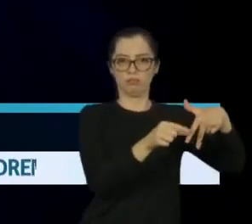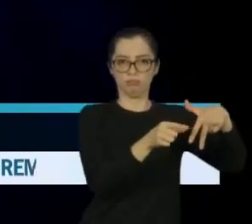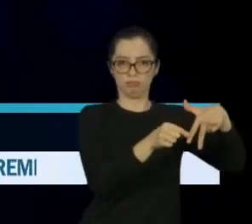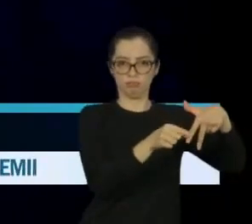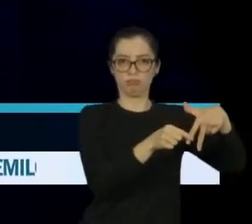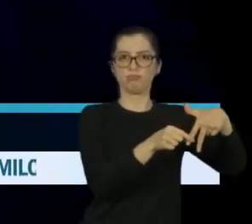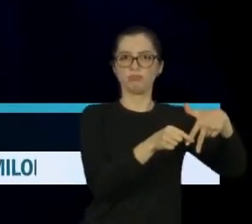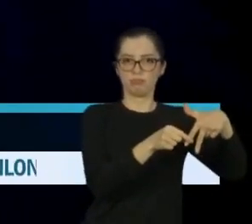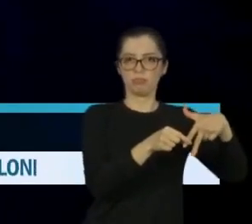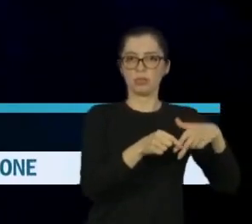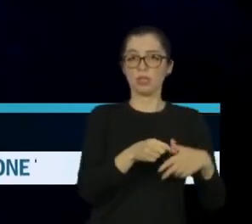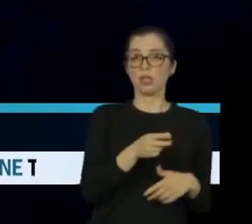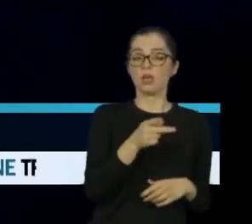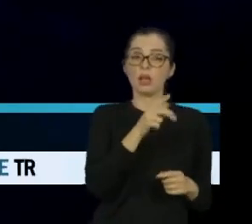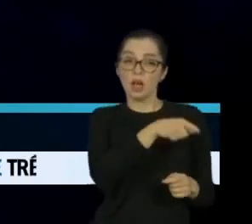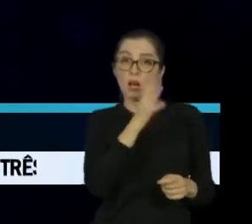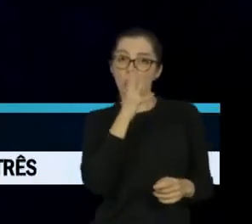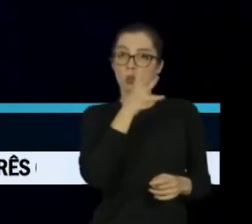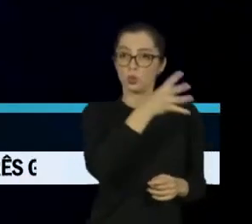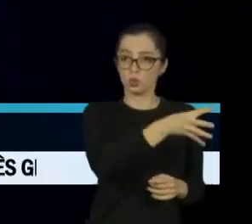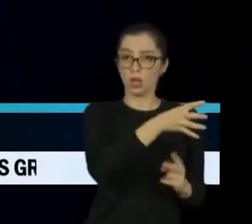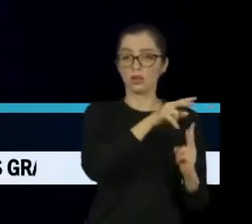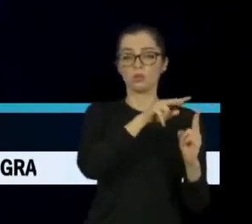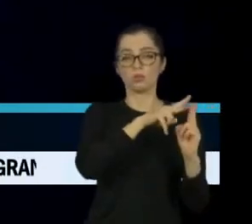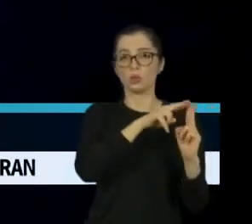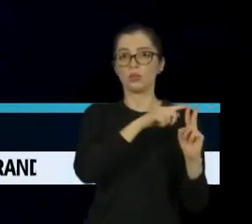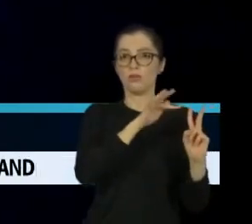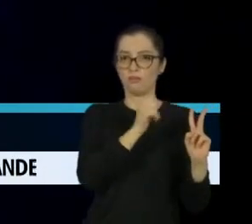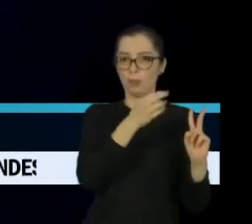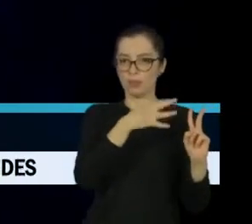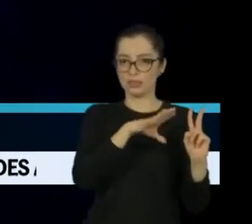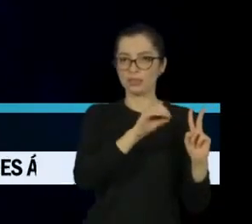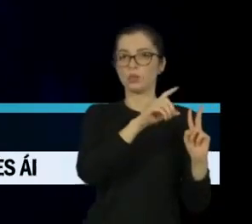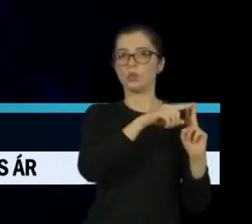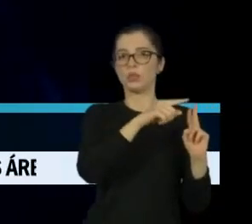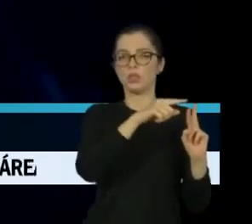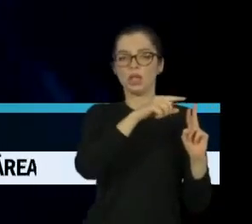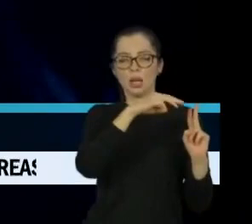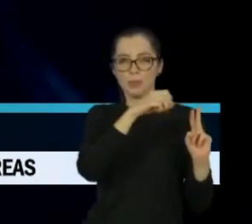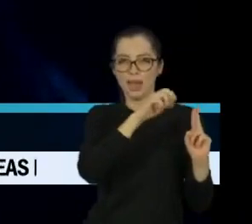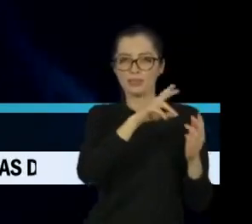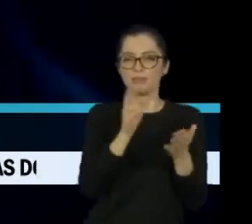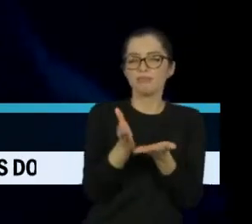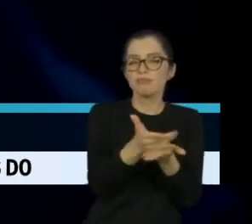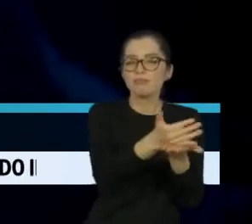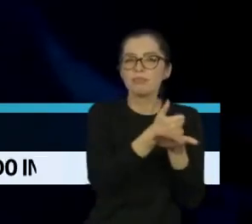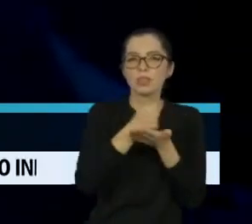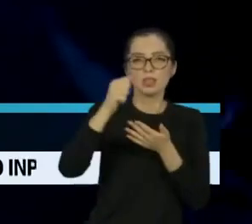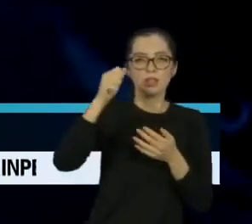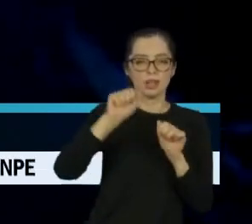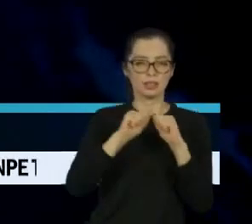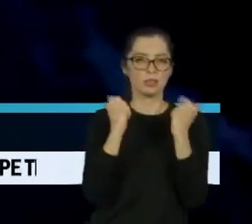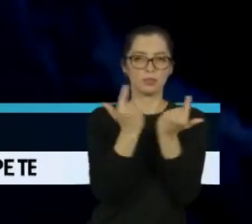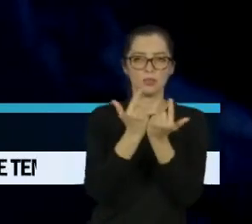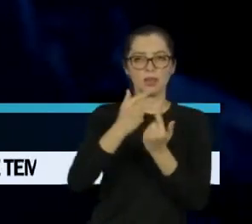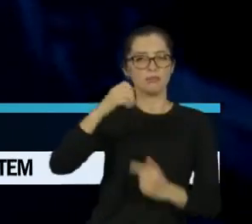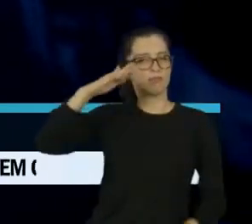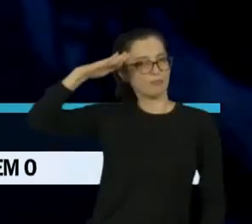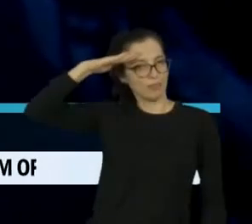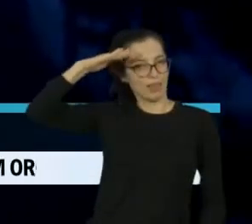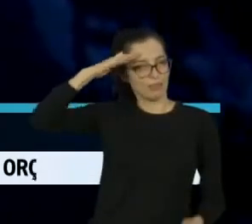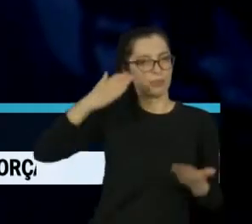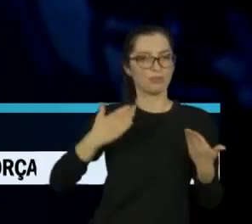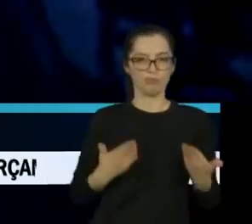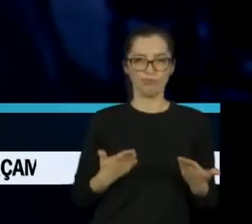esquema de desvio de recursos do antigo gabinete do então deputado estadual Flávio Bolsonaro. A concessão do habeas corpus suspende